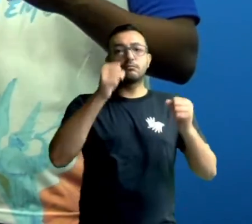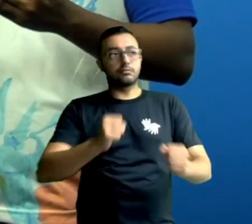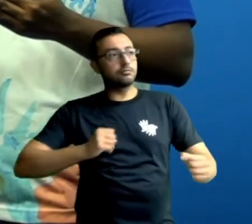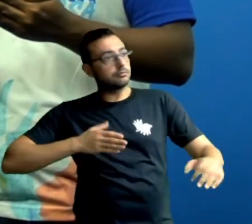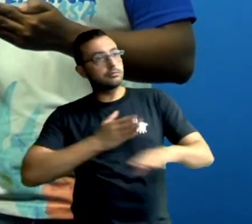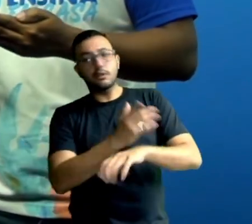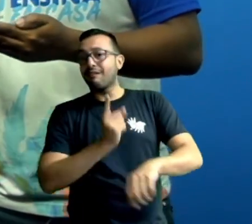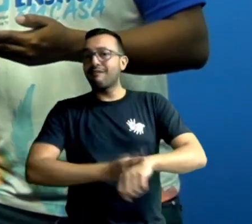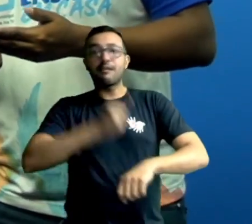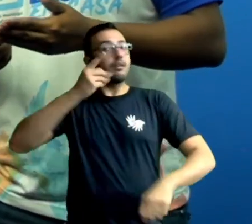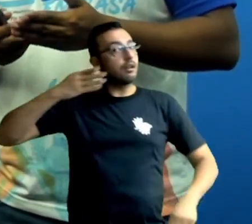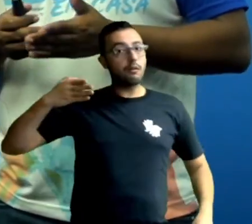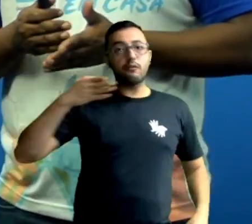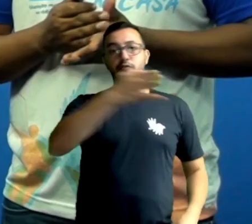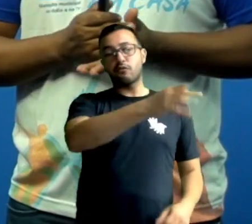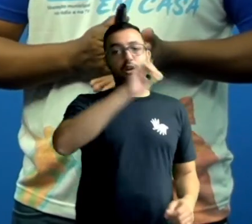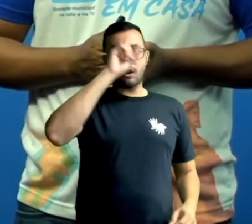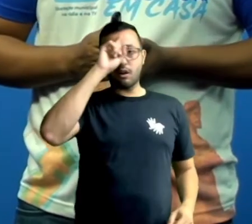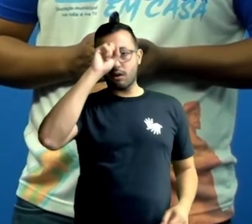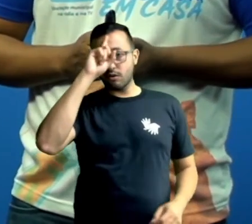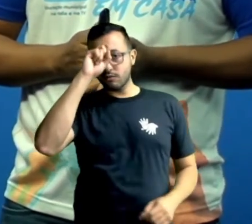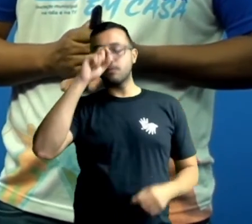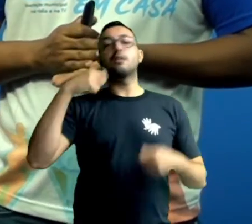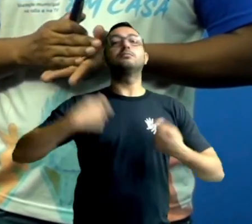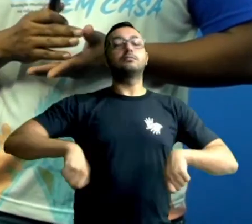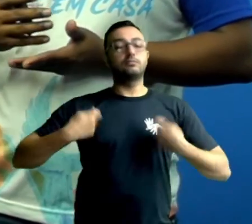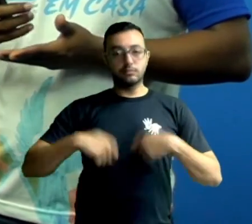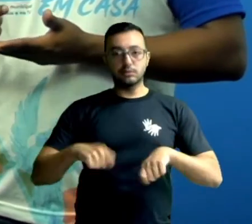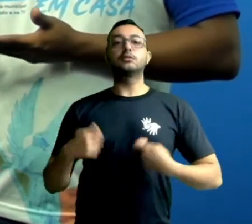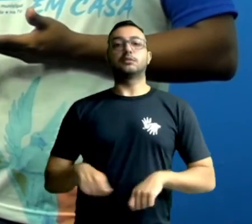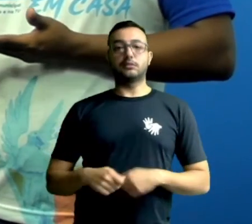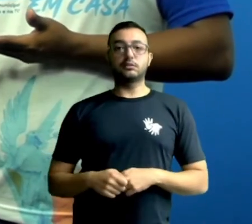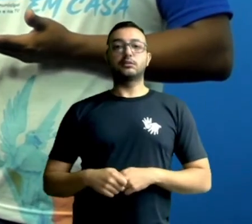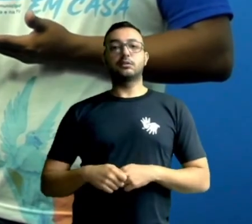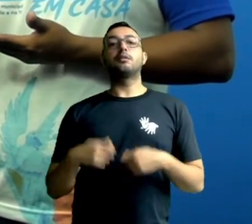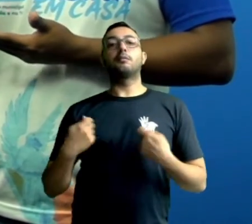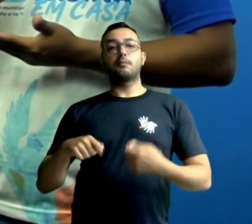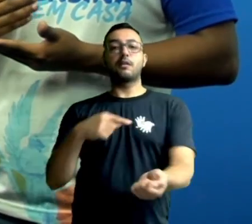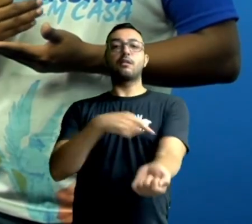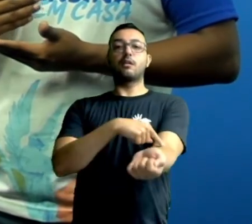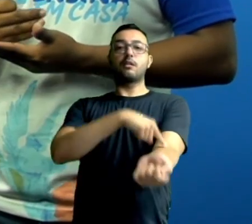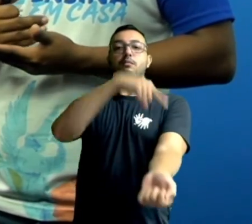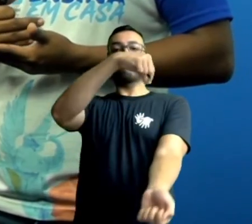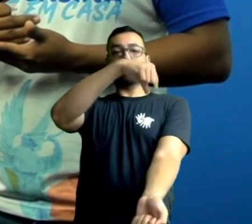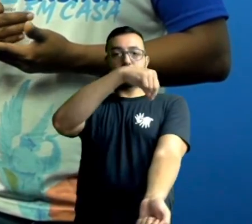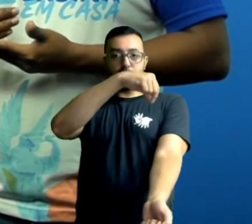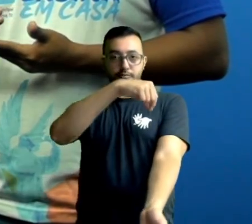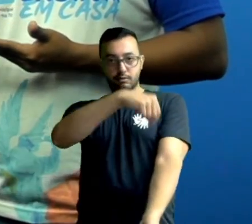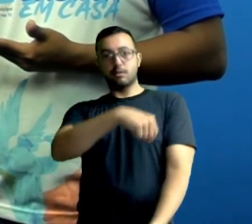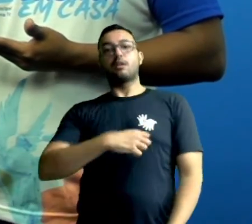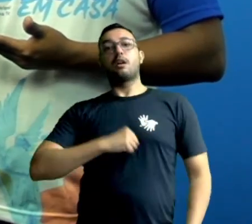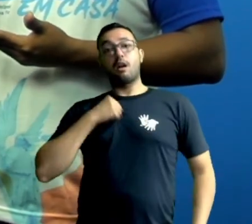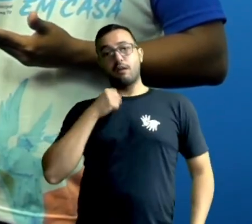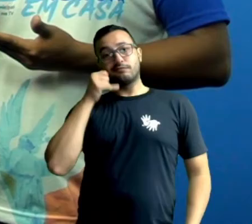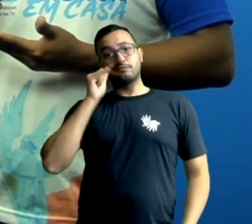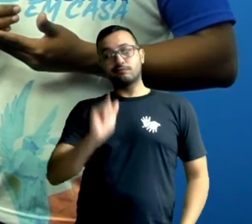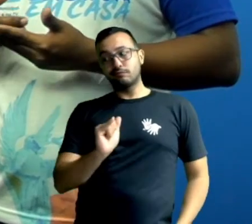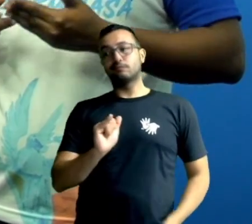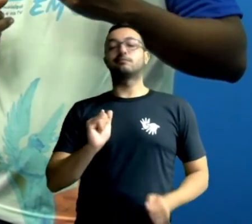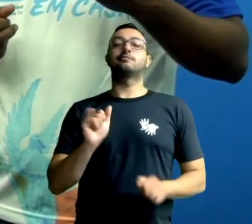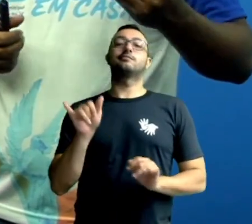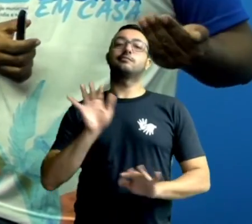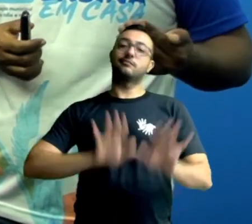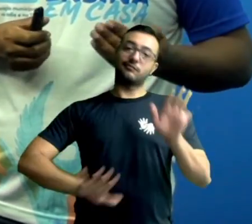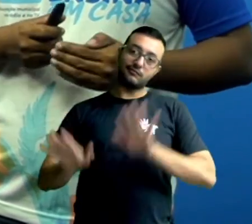procurar imediatamente o serviço de saúde para tomar o soro antirrábico, para que você possa se